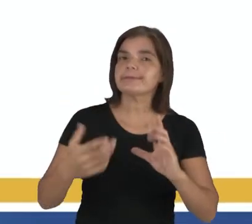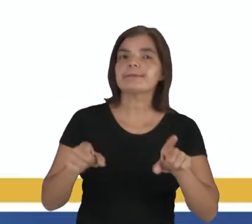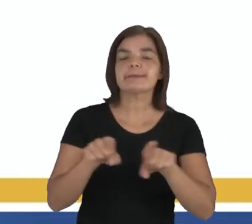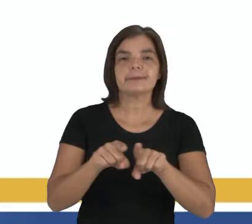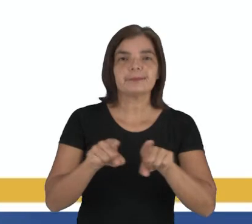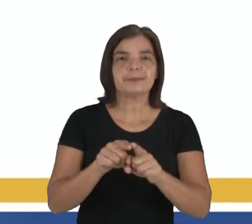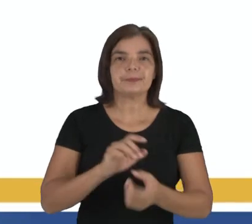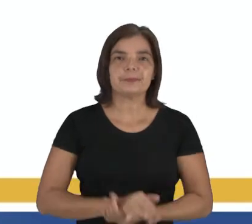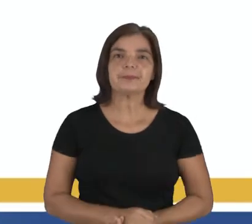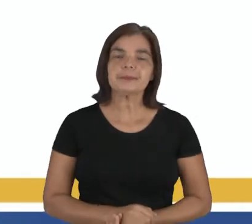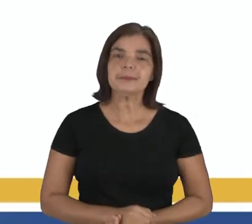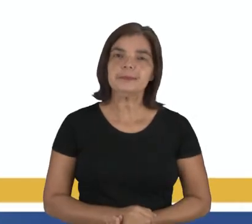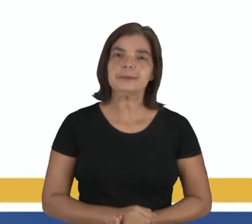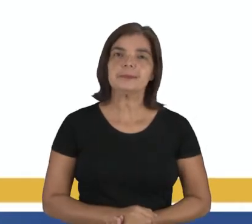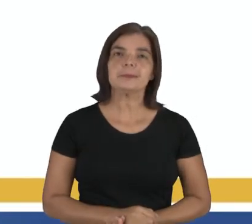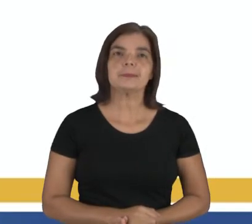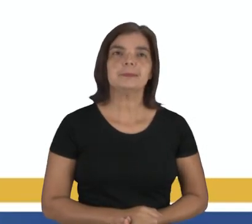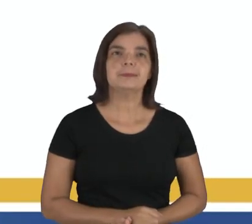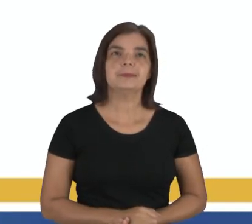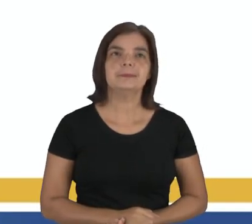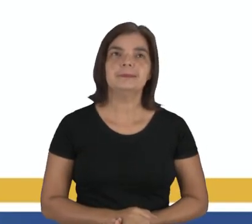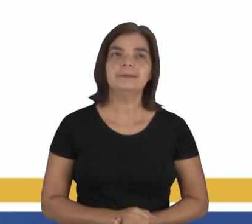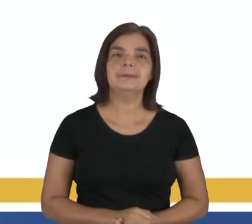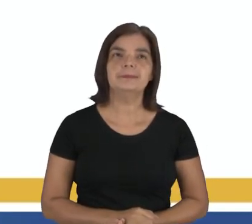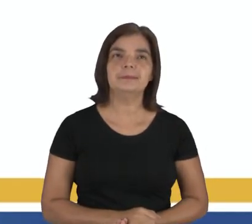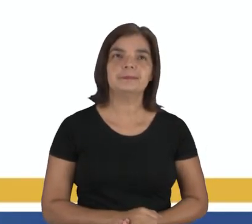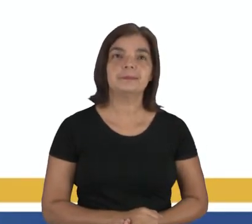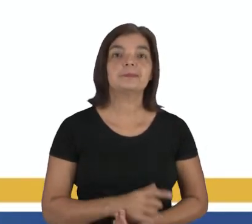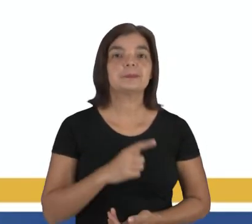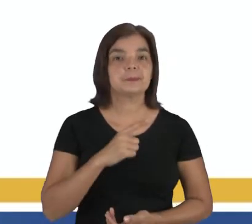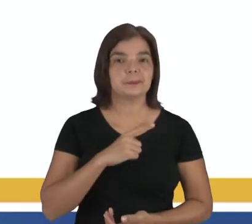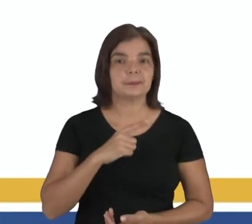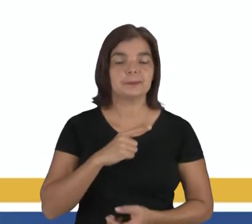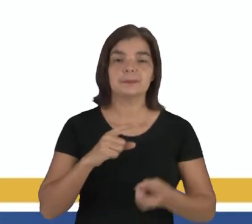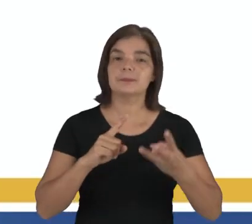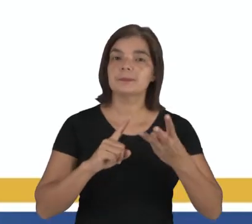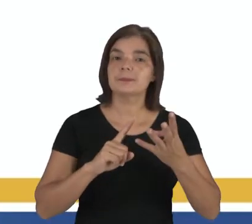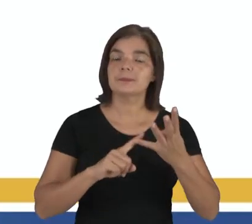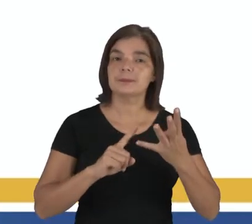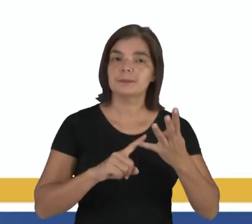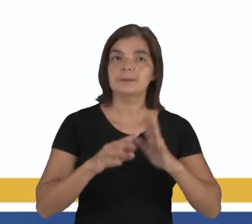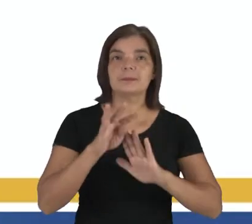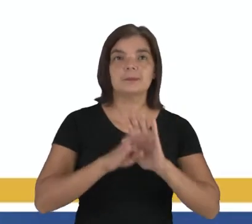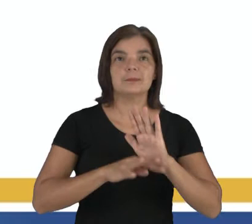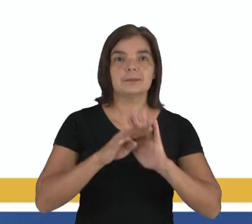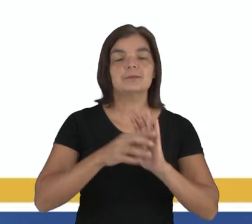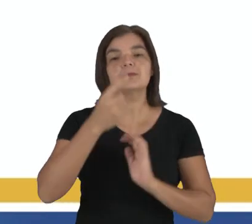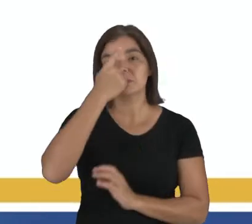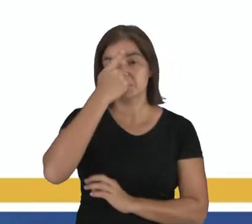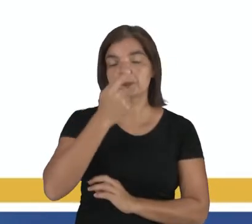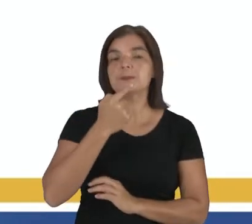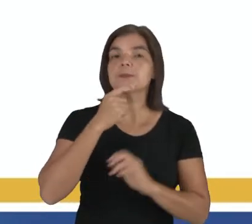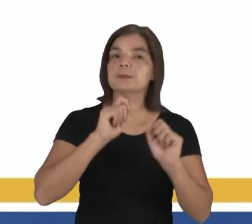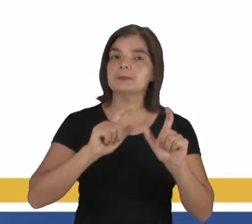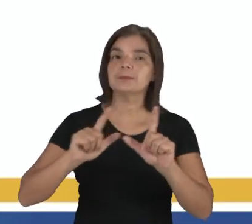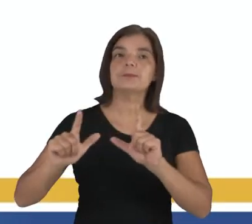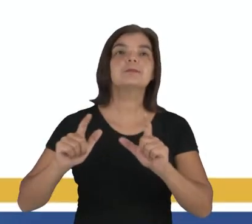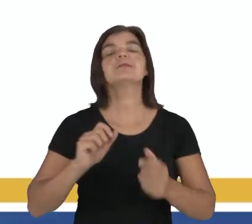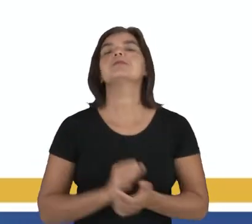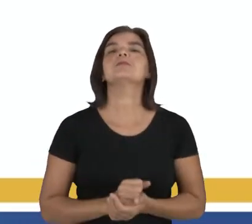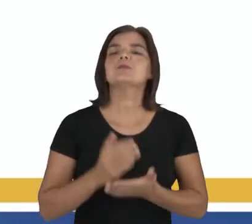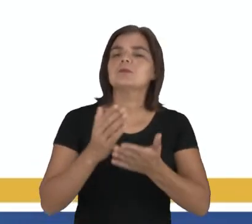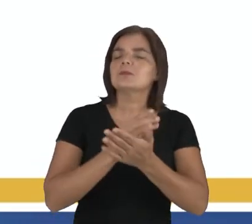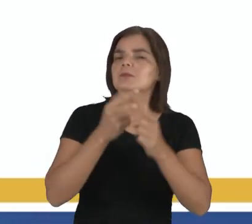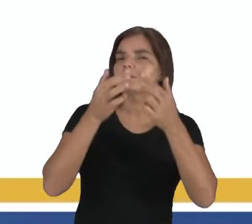características. Vamos ver outro? Observe. Temos aí o texto 4, que é uma imagem. Nós temos aí